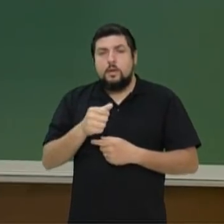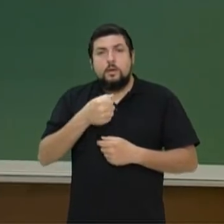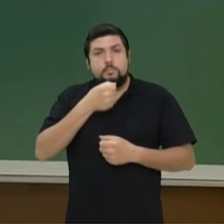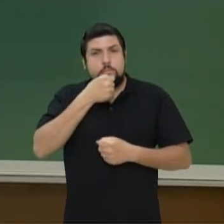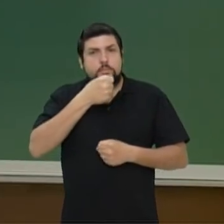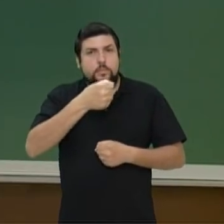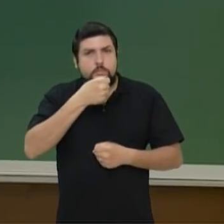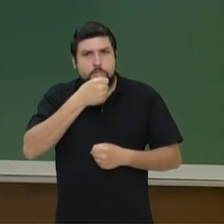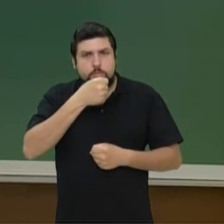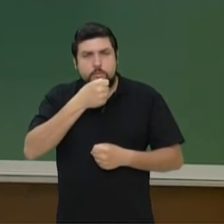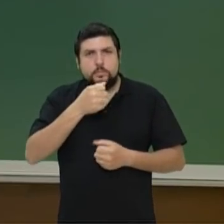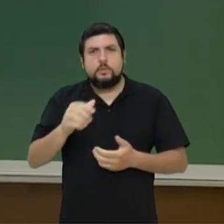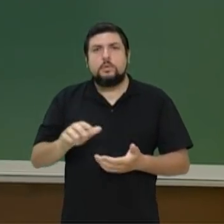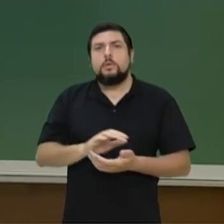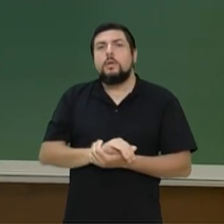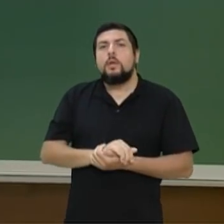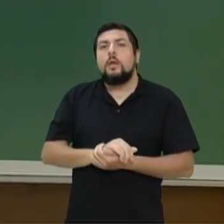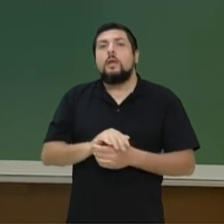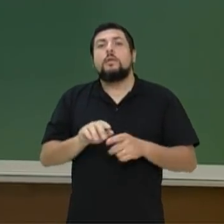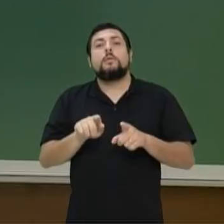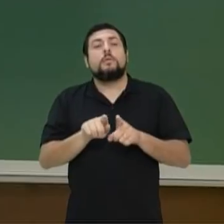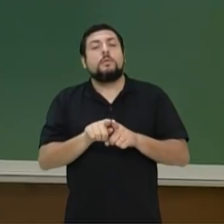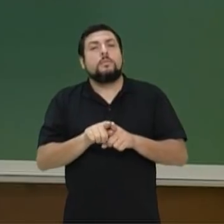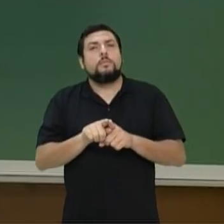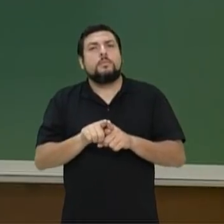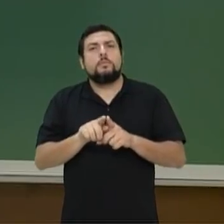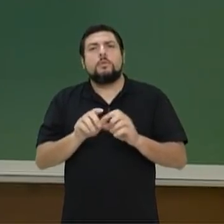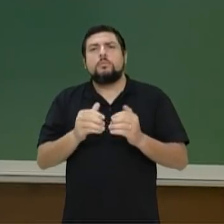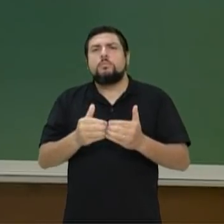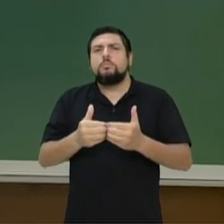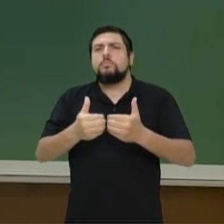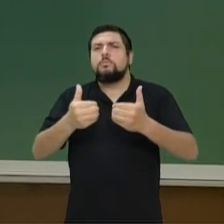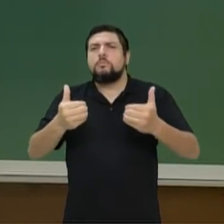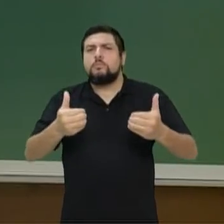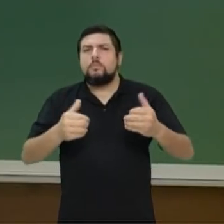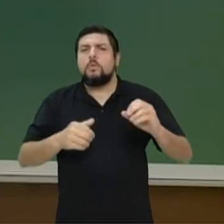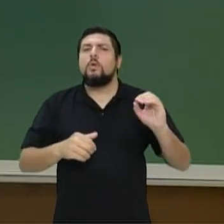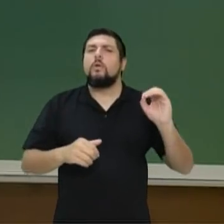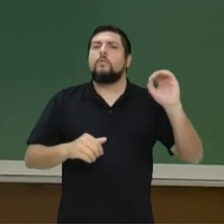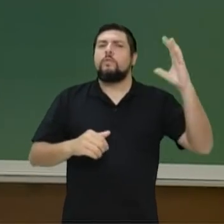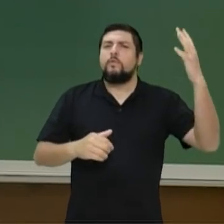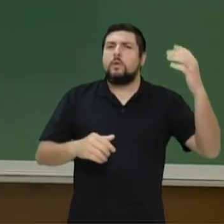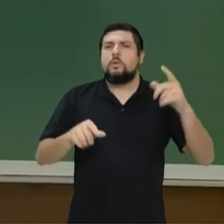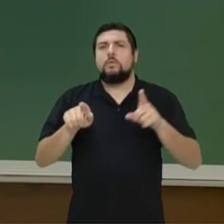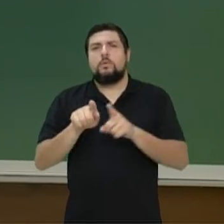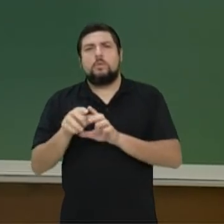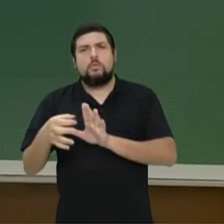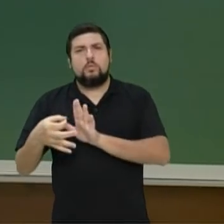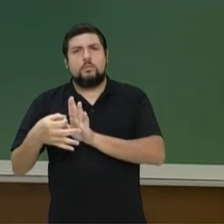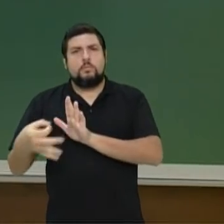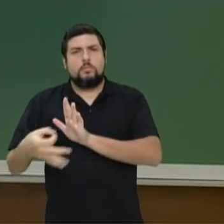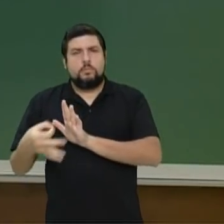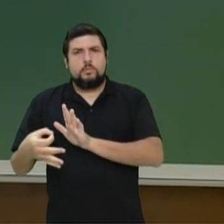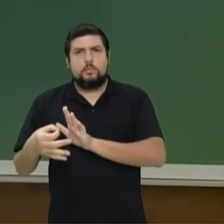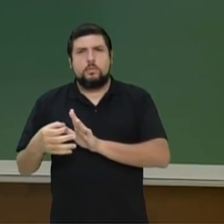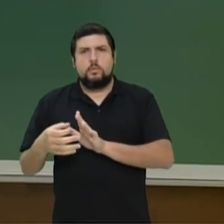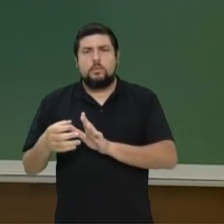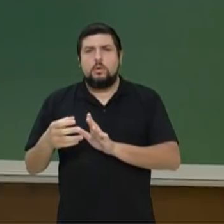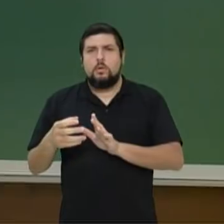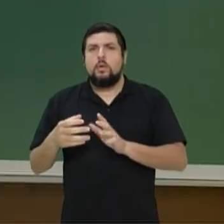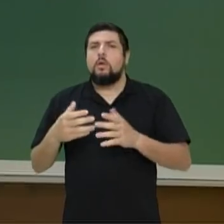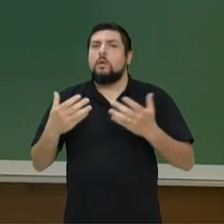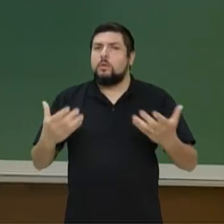reportagem, tá? Nós distinguimos um fato de opinião, nós relembramos ali a questão